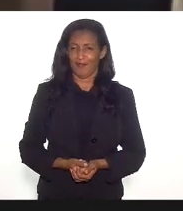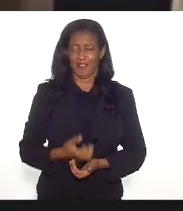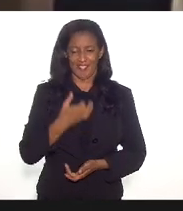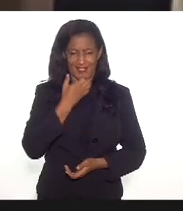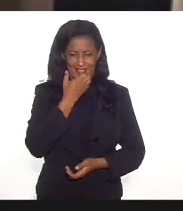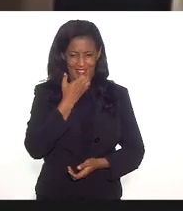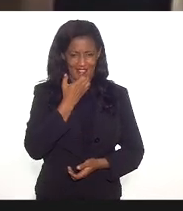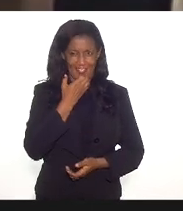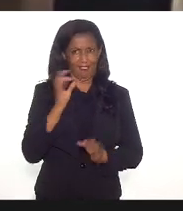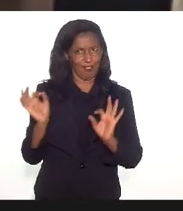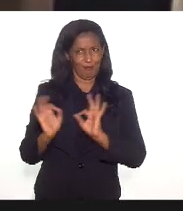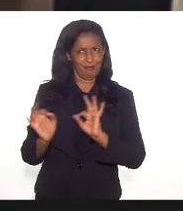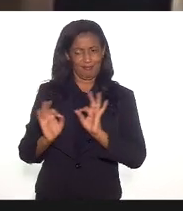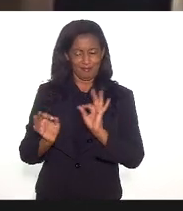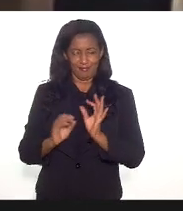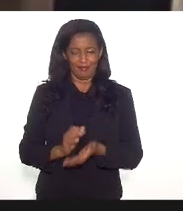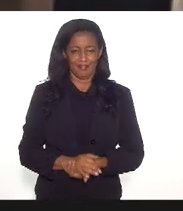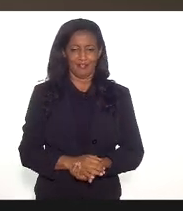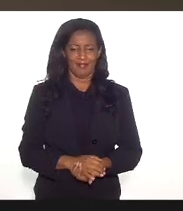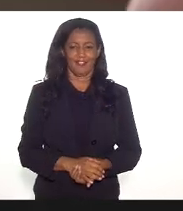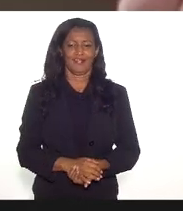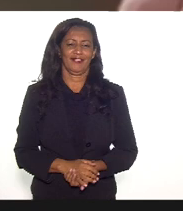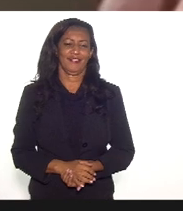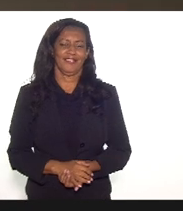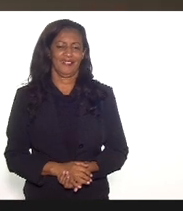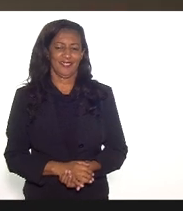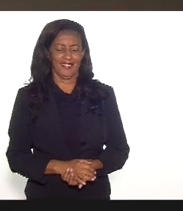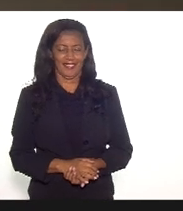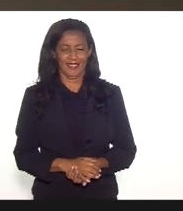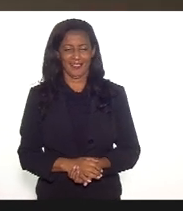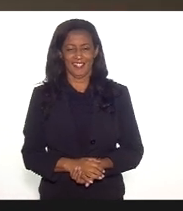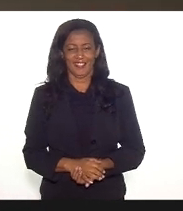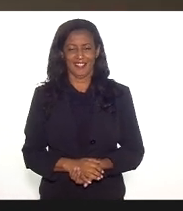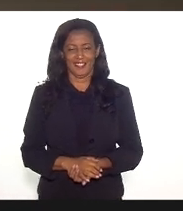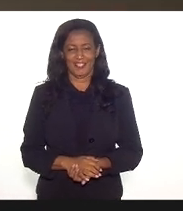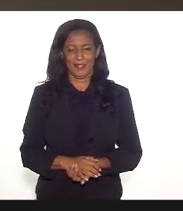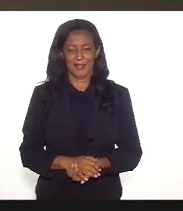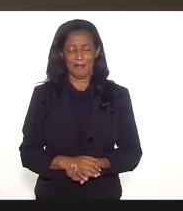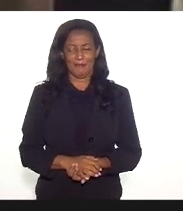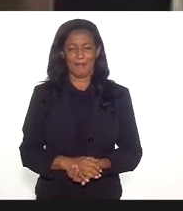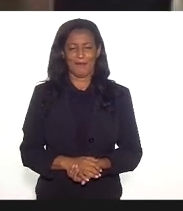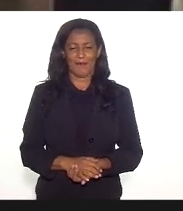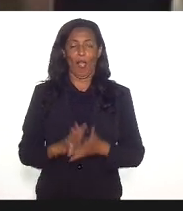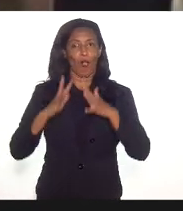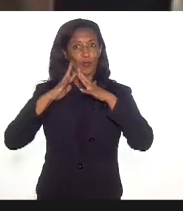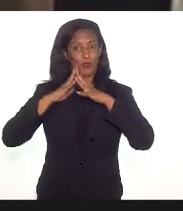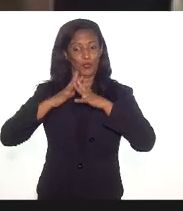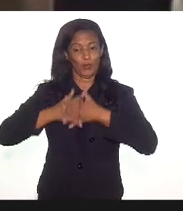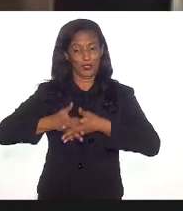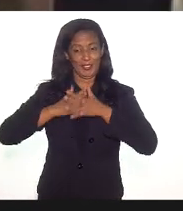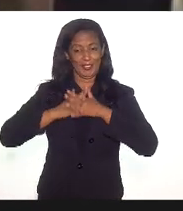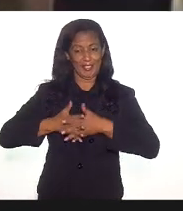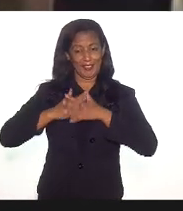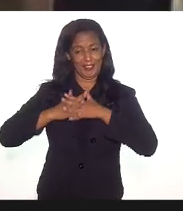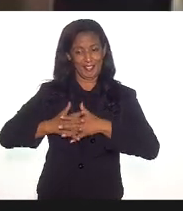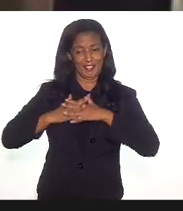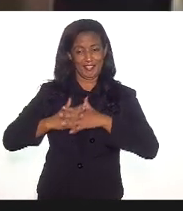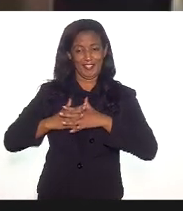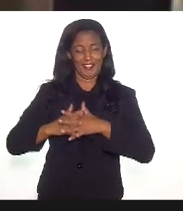alguma. Não é lançamento. Não existe lançamento nenhum. Foi confusão, por favor.